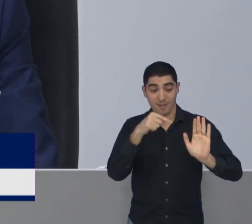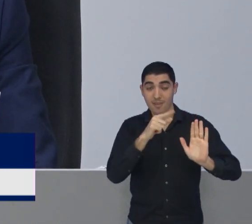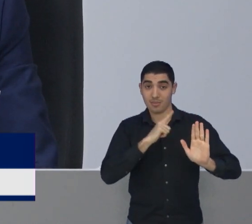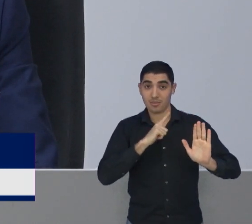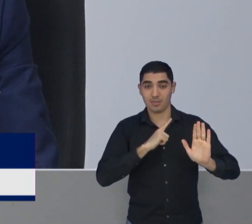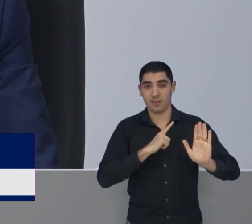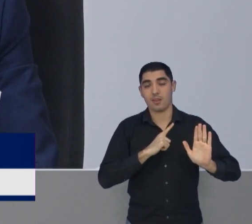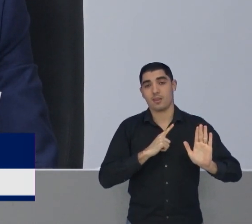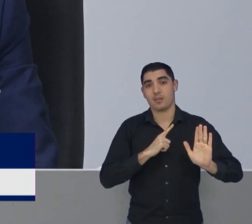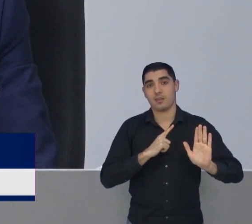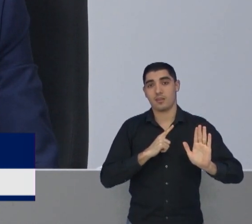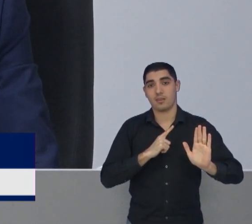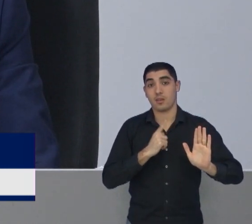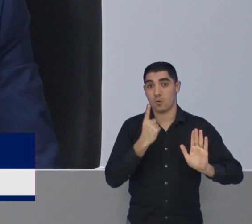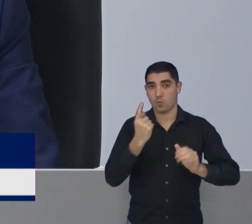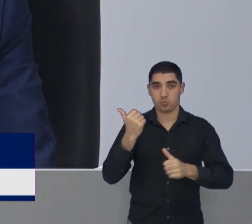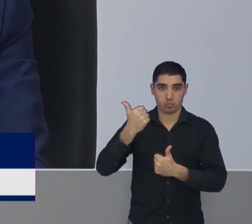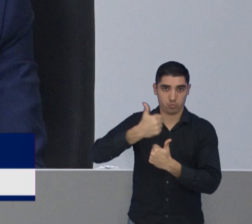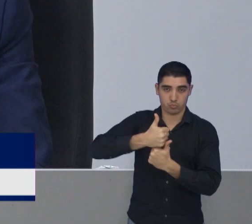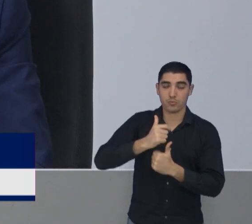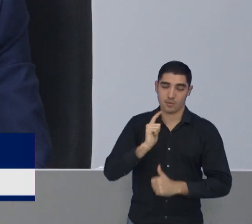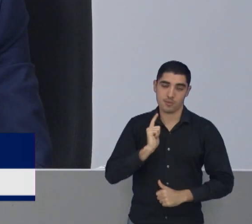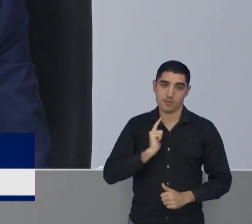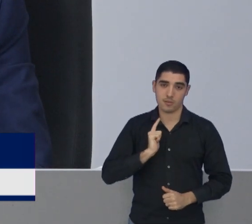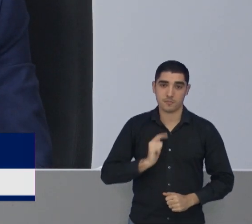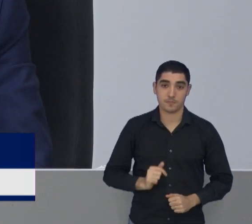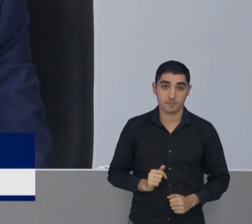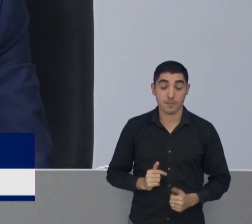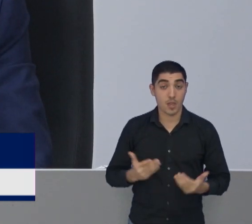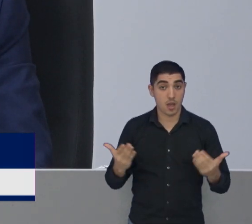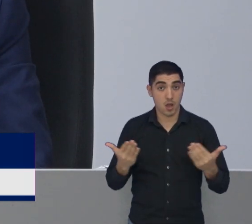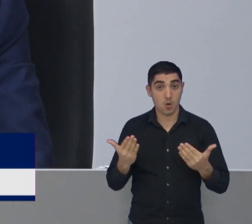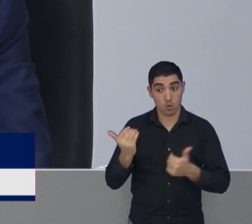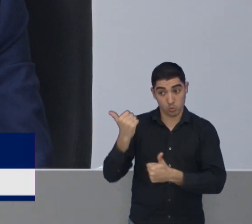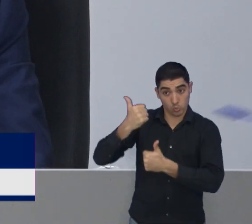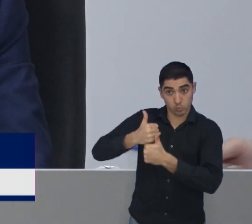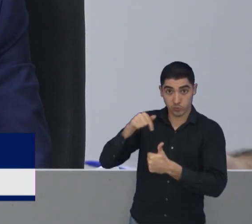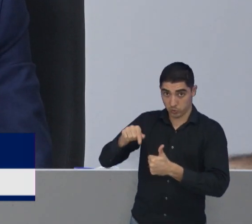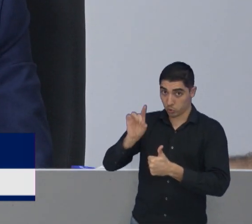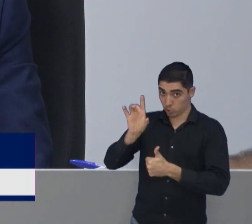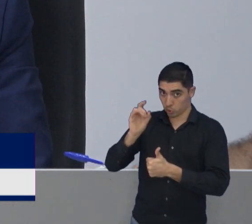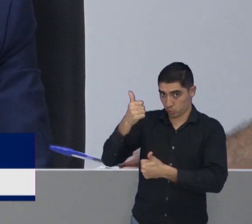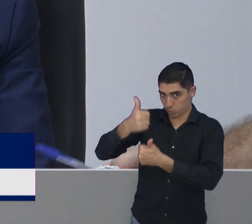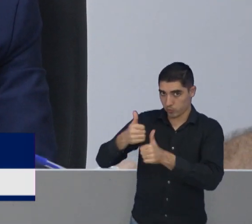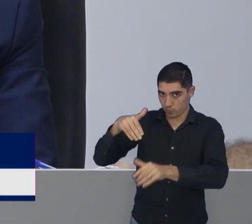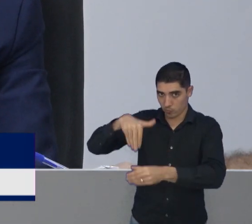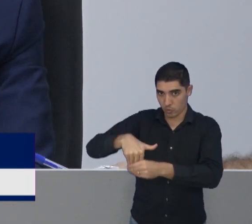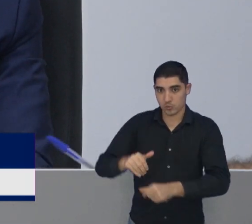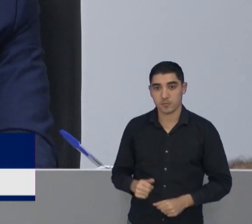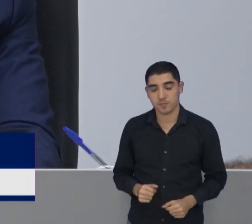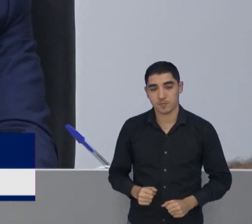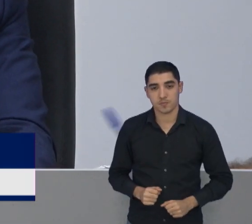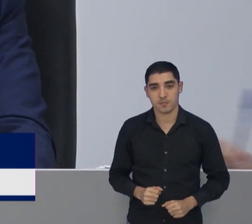possui um substitutivo. Em votação, o substitutivo.